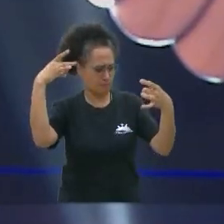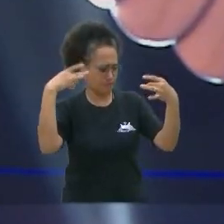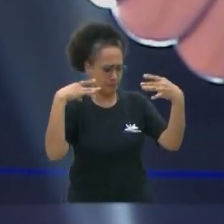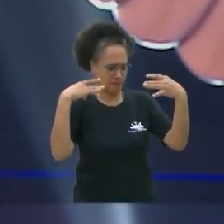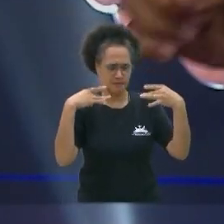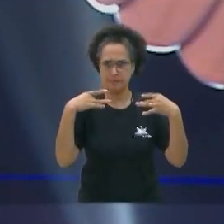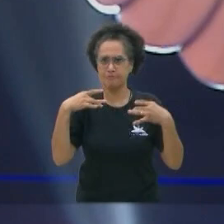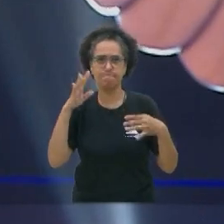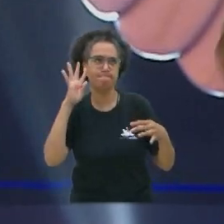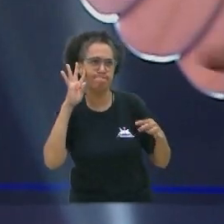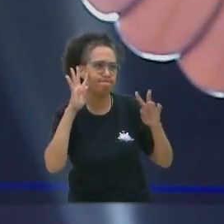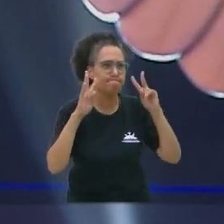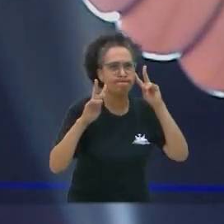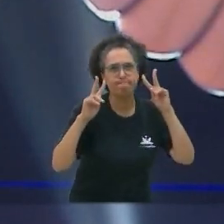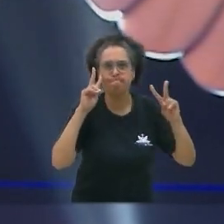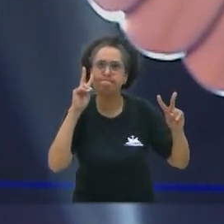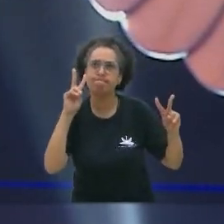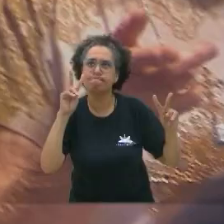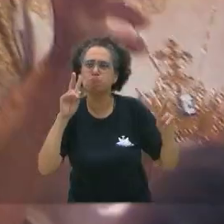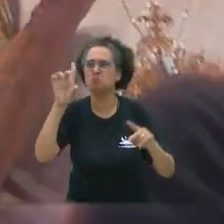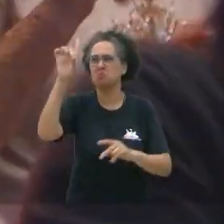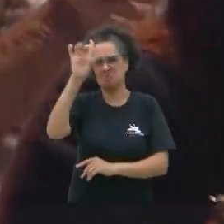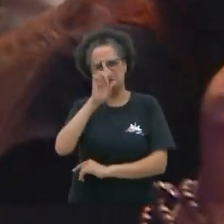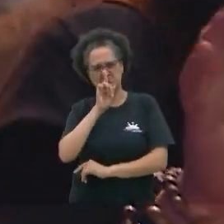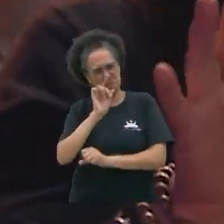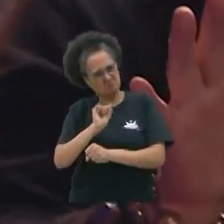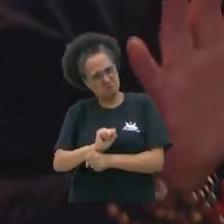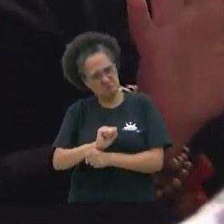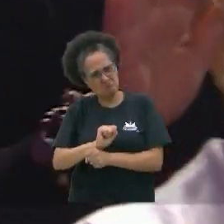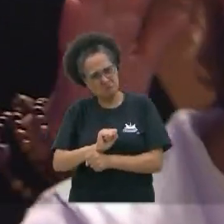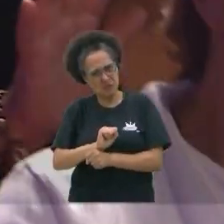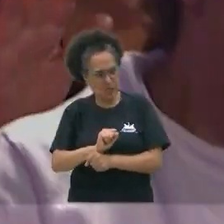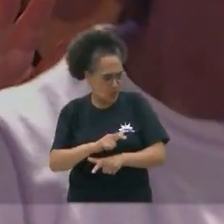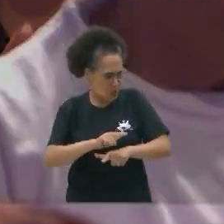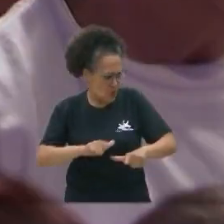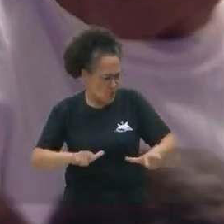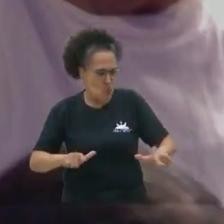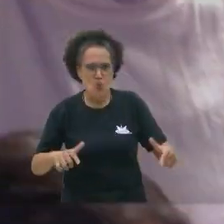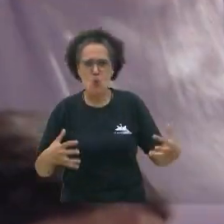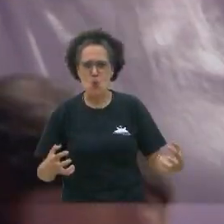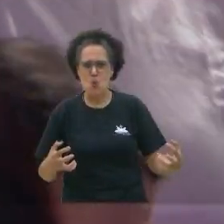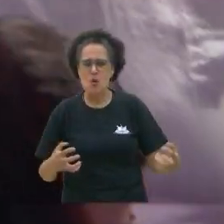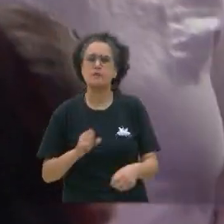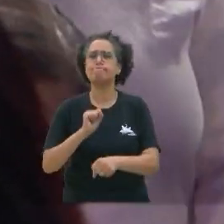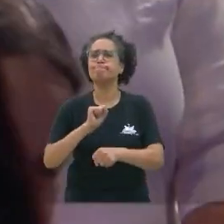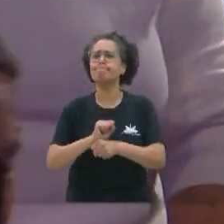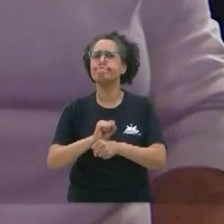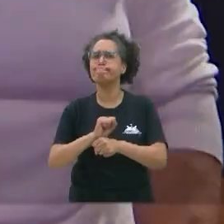não escuta a sua voz, ele silenciou. O deserto é difícil, mas tem que esperar.